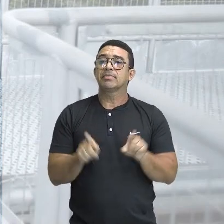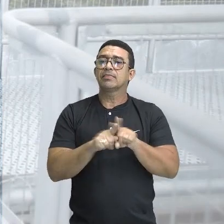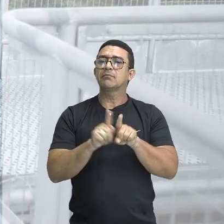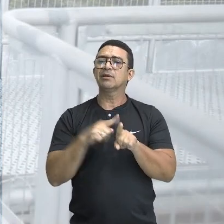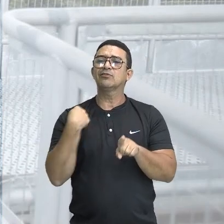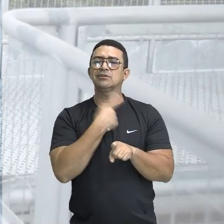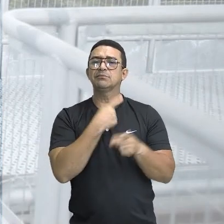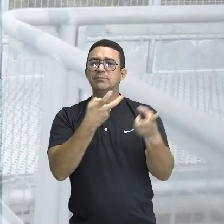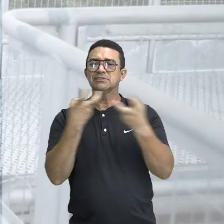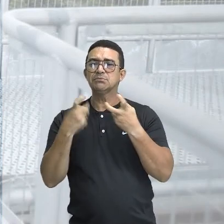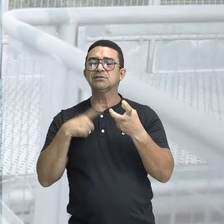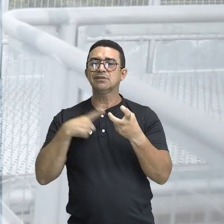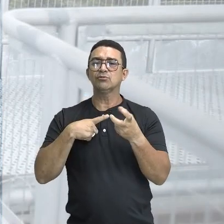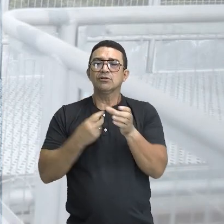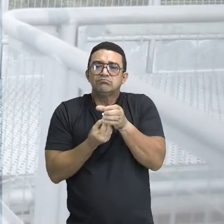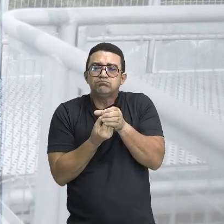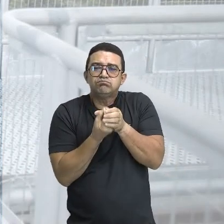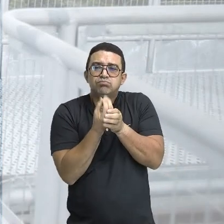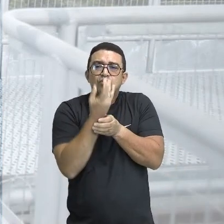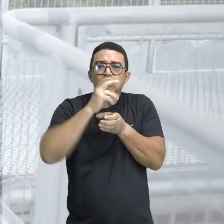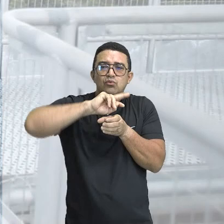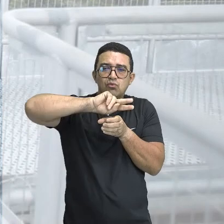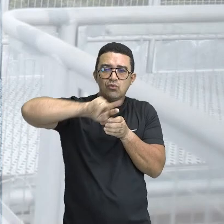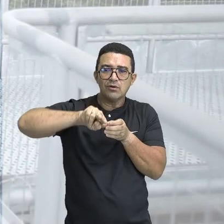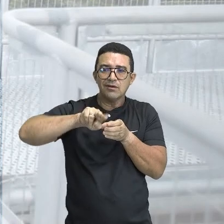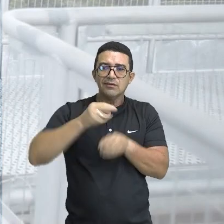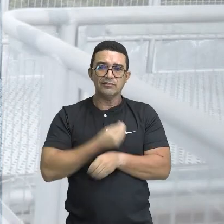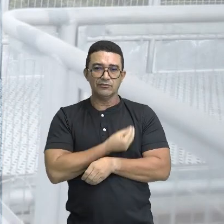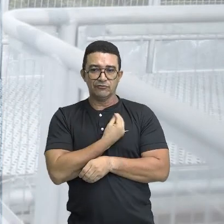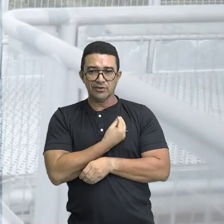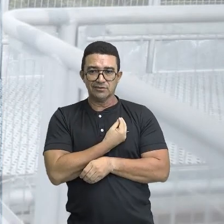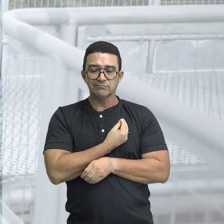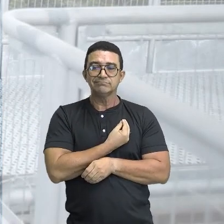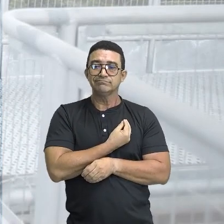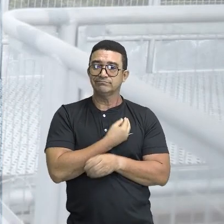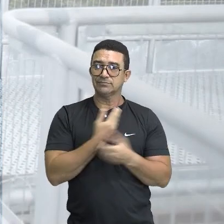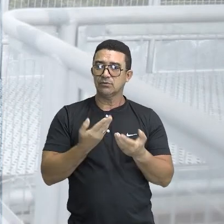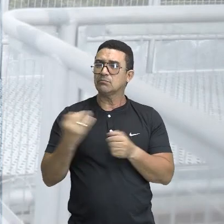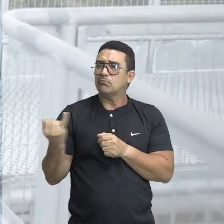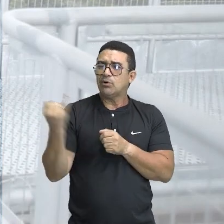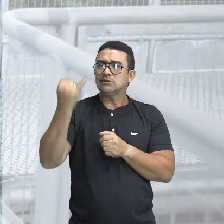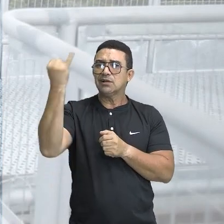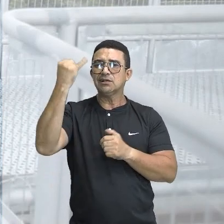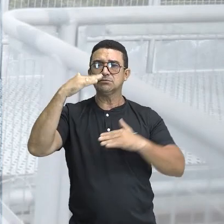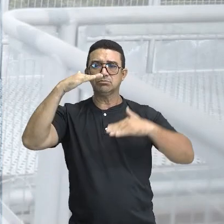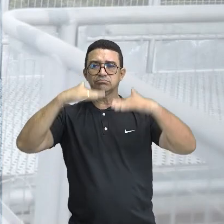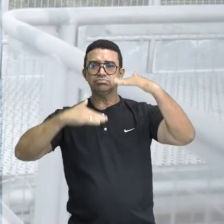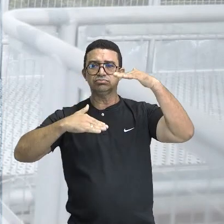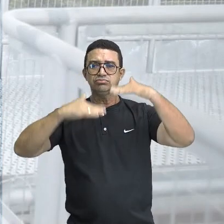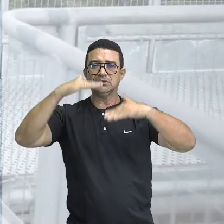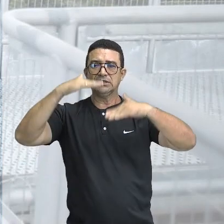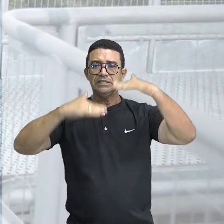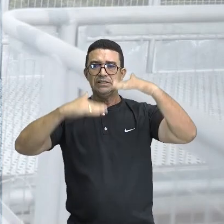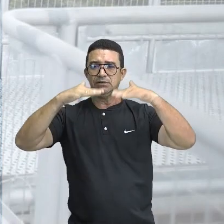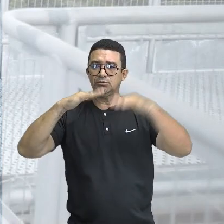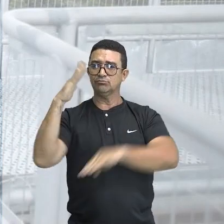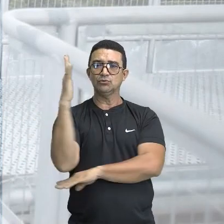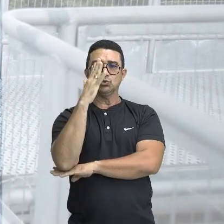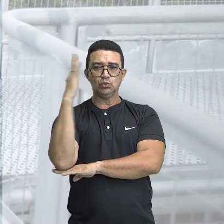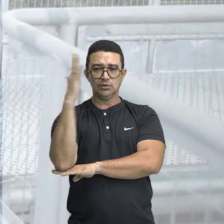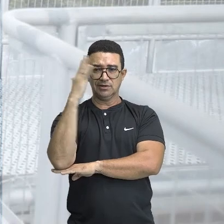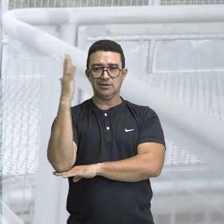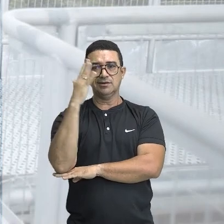a biodiversidade, né, com a importância para o equilíbrio climático global, se a gente